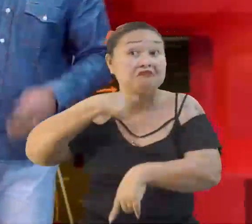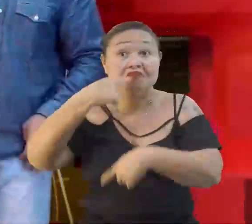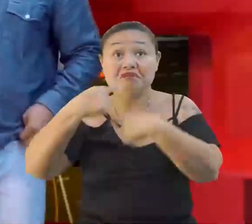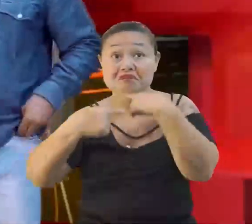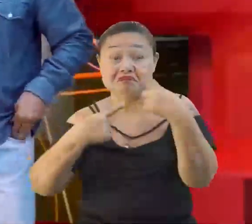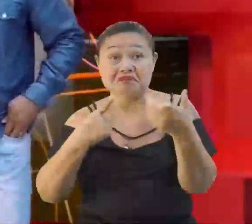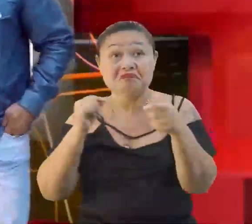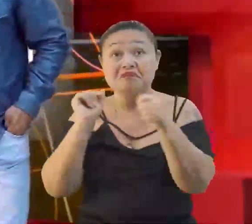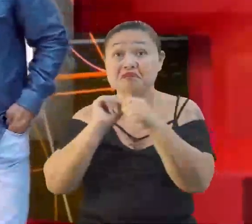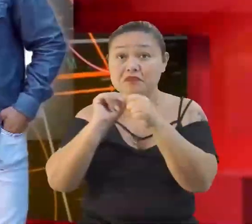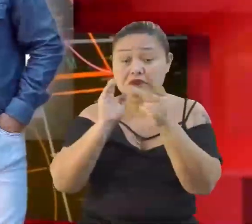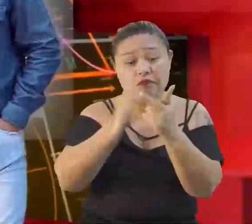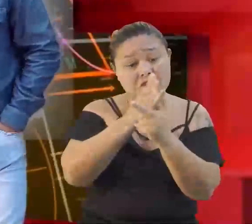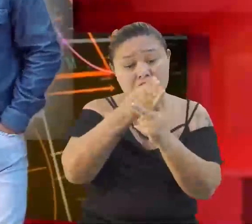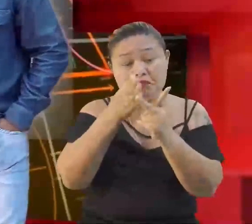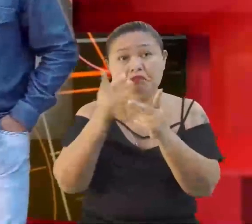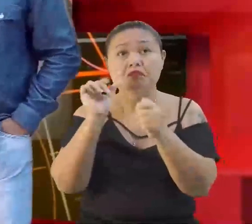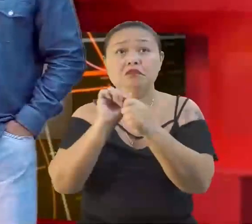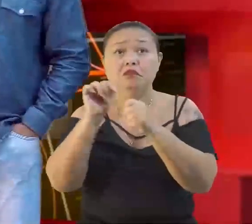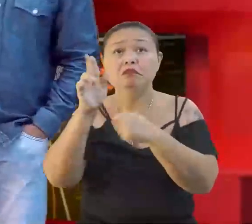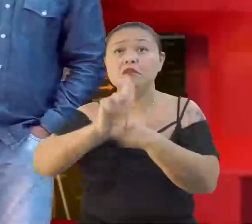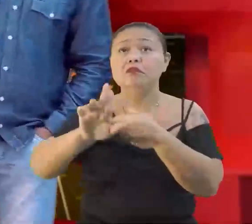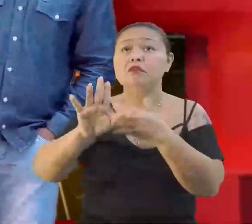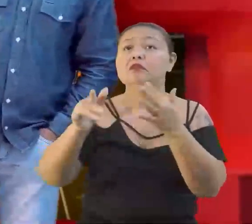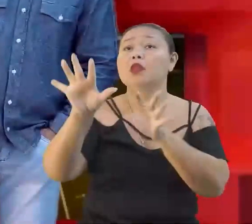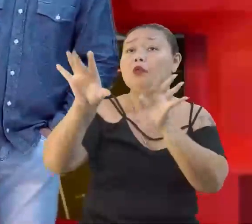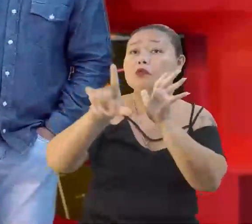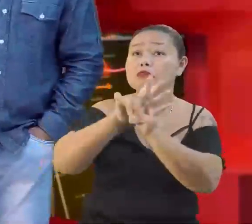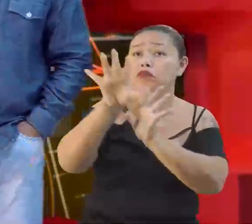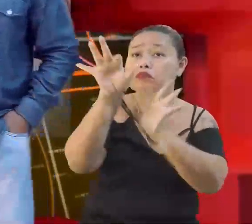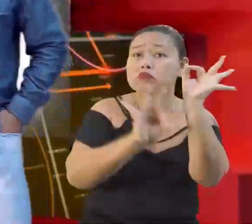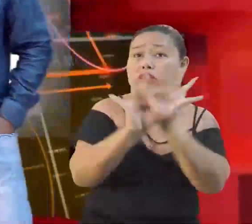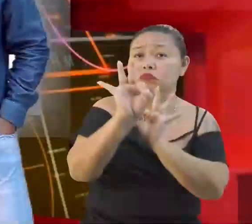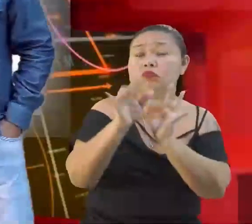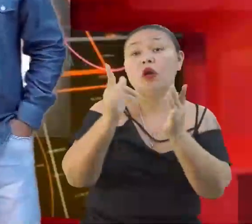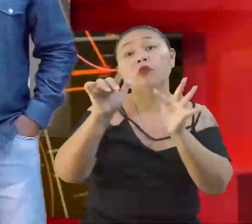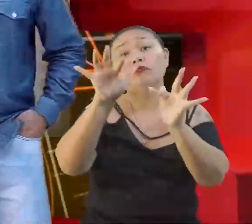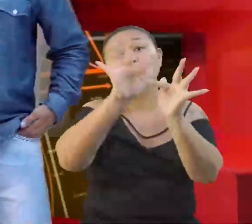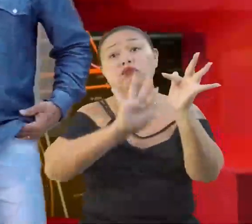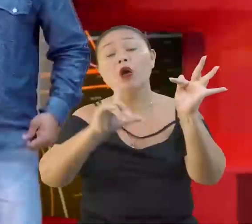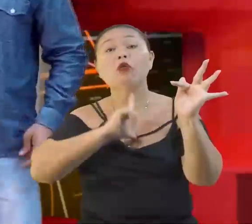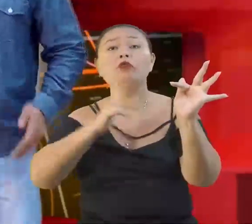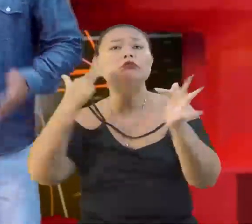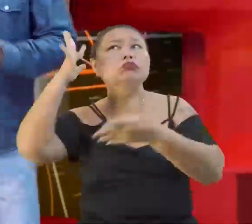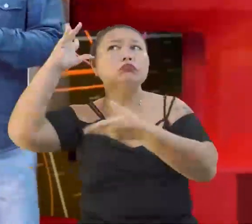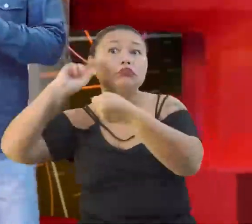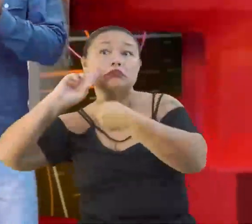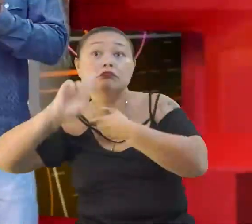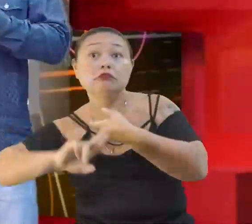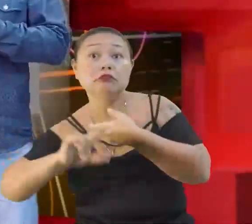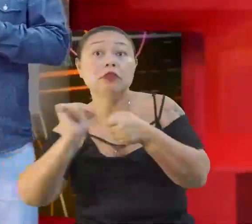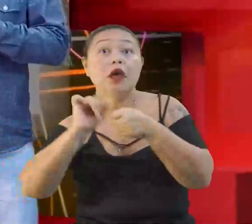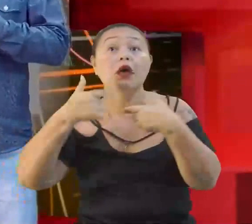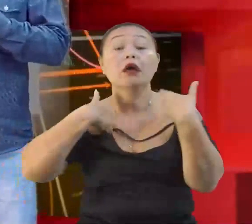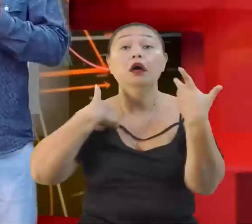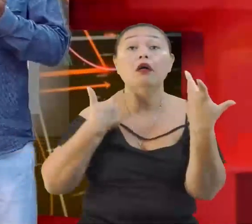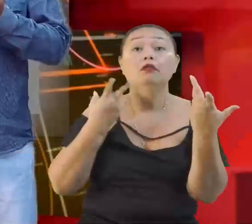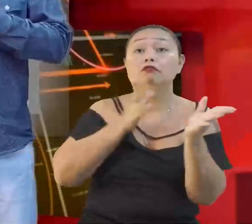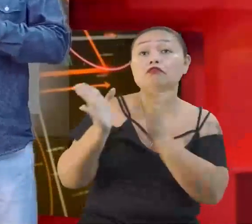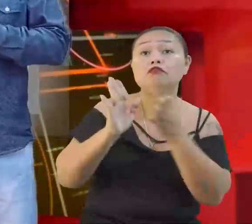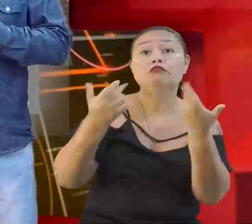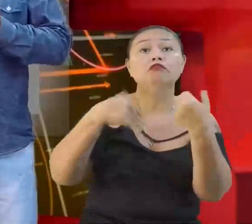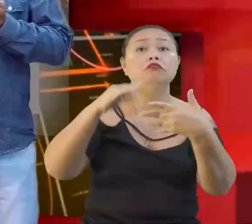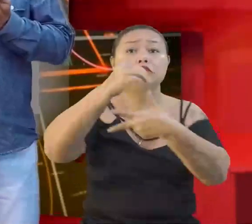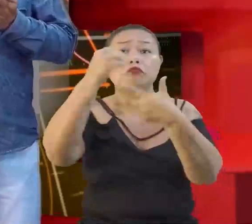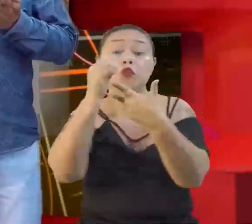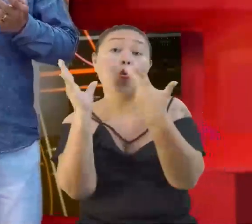faz as duas formas? Tem vezes que a gente usa a lei de formação, usa a função. E tem vezes que a gente usa o raciocínio lógico, né? Porque uma prova do Enem, um